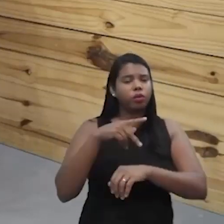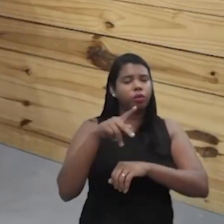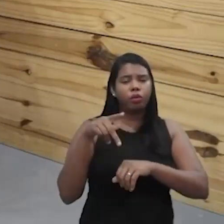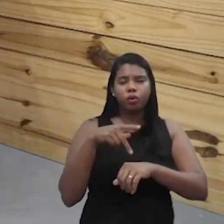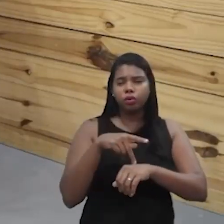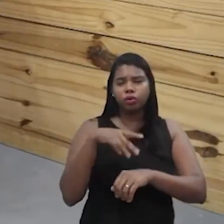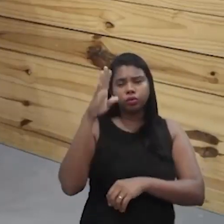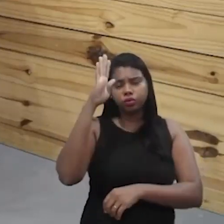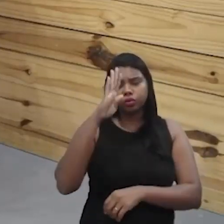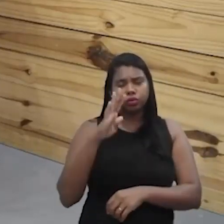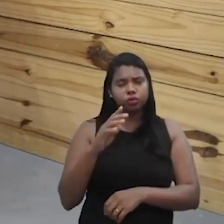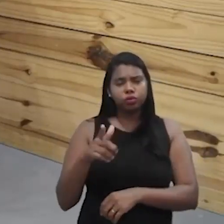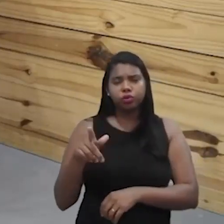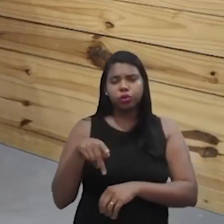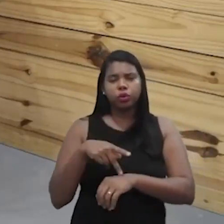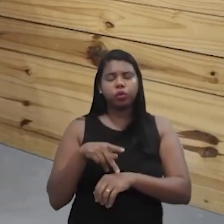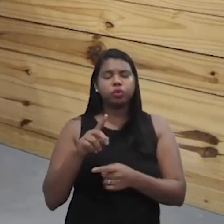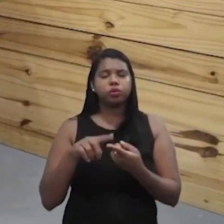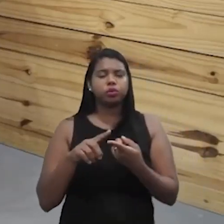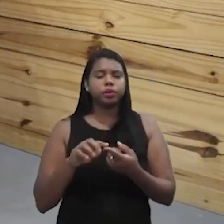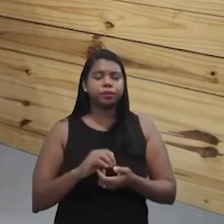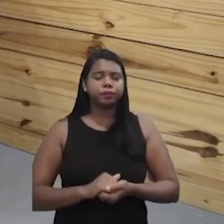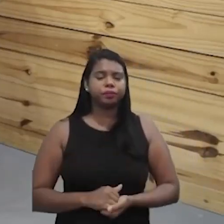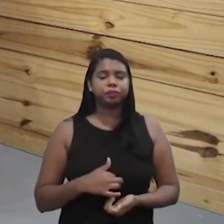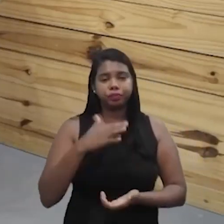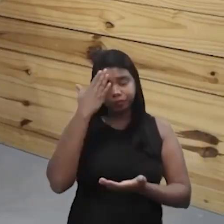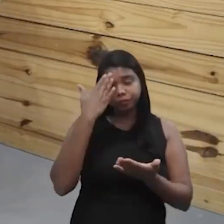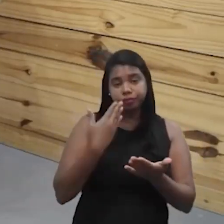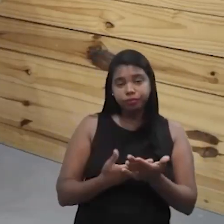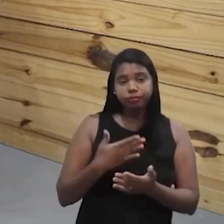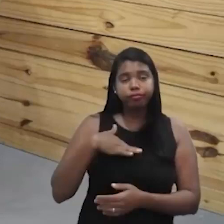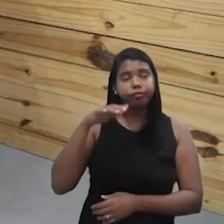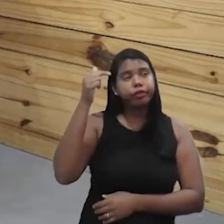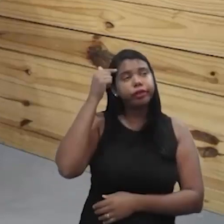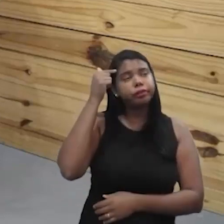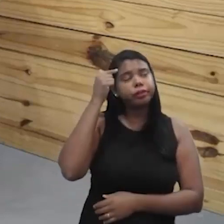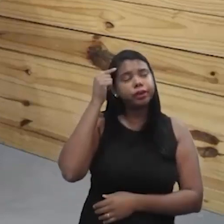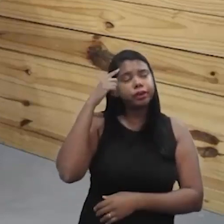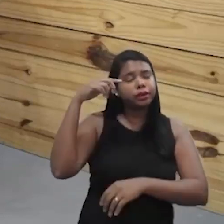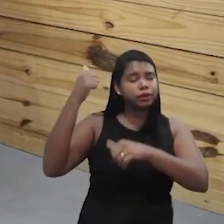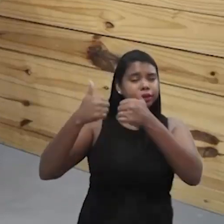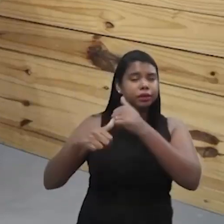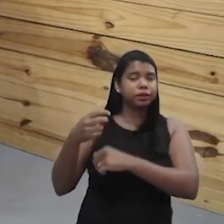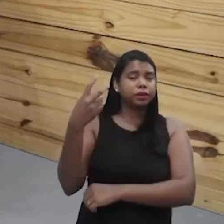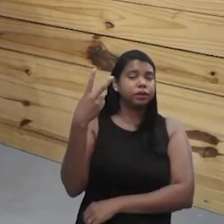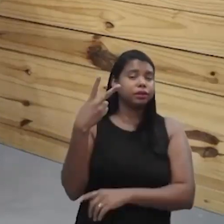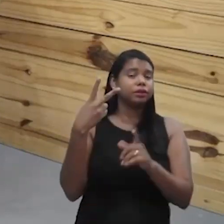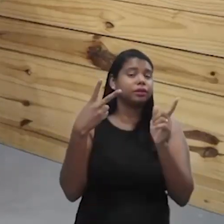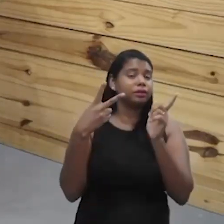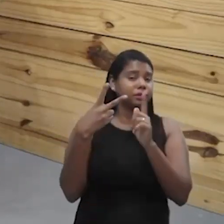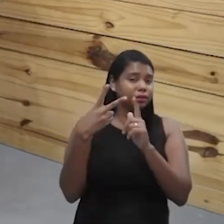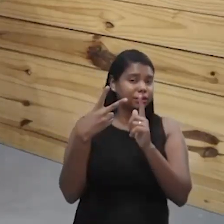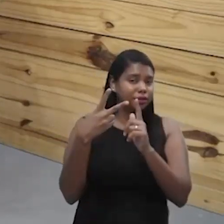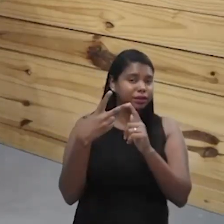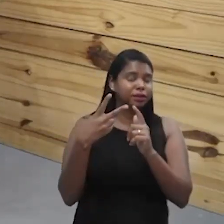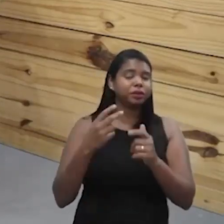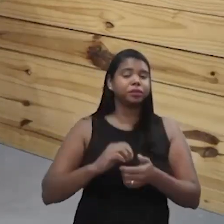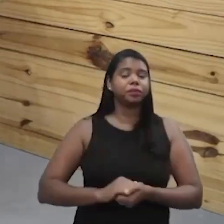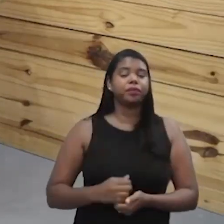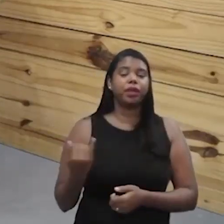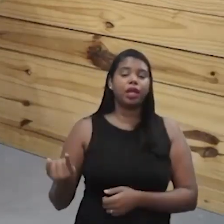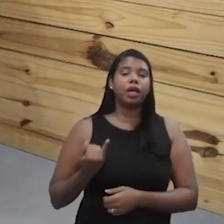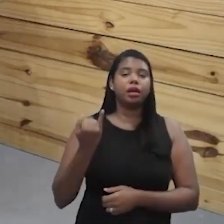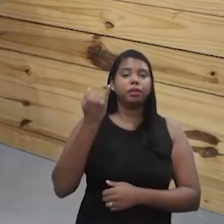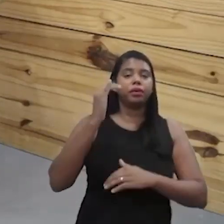Brasil. Então, acho que eu gostaria de pensar só esses dois elementos. A importância do profissional